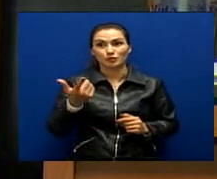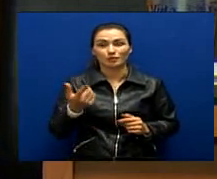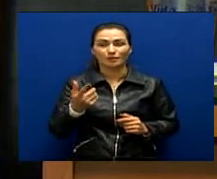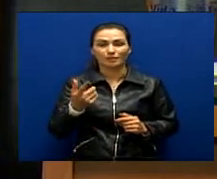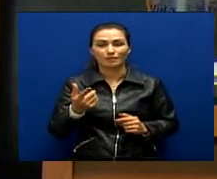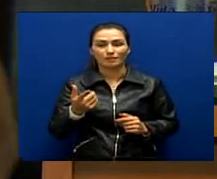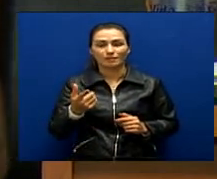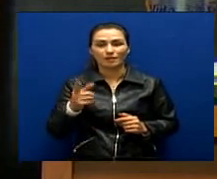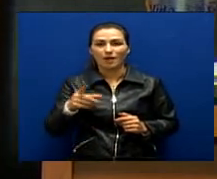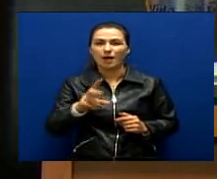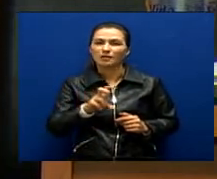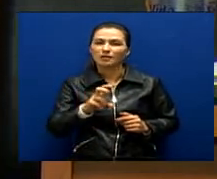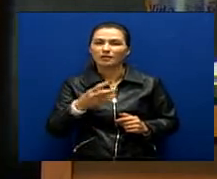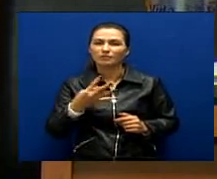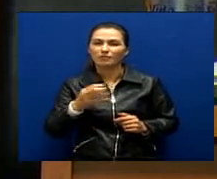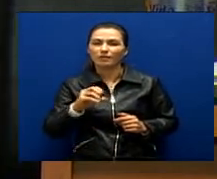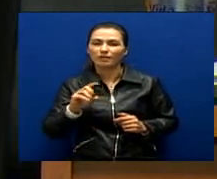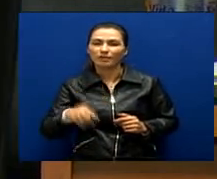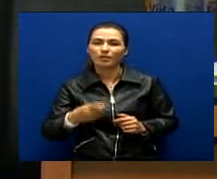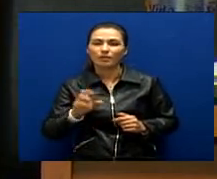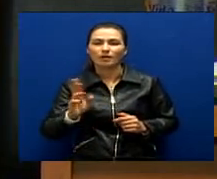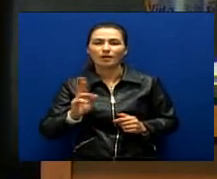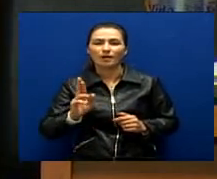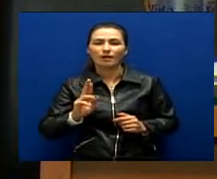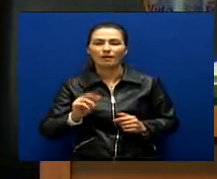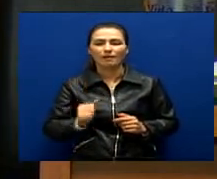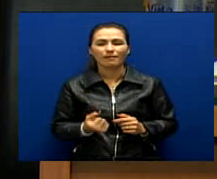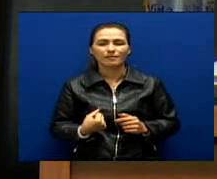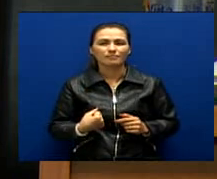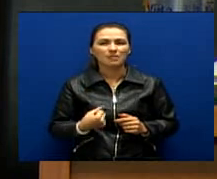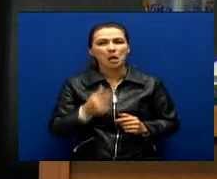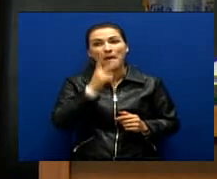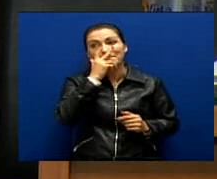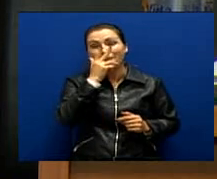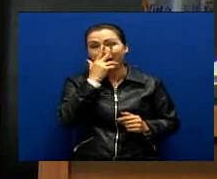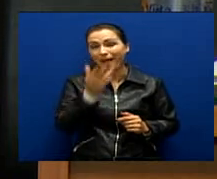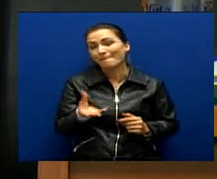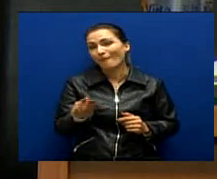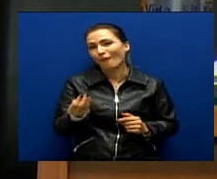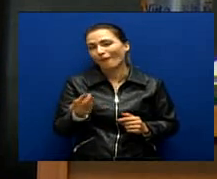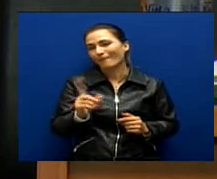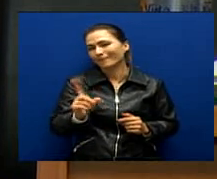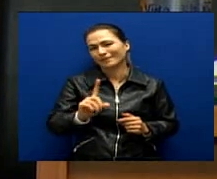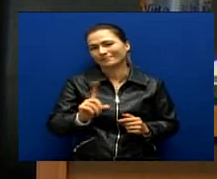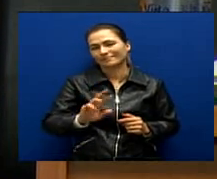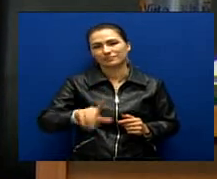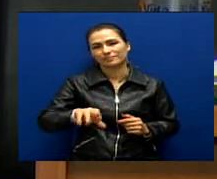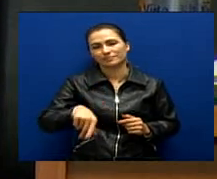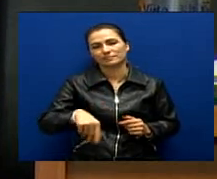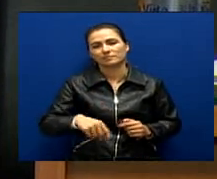imagina a minha mochila um milhão mas